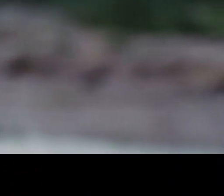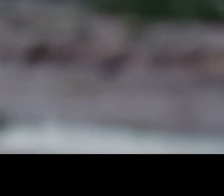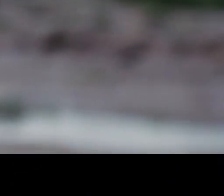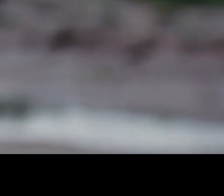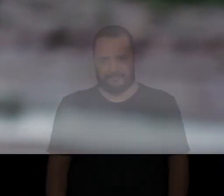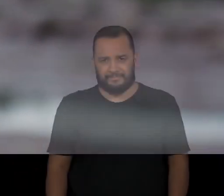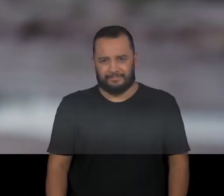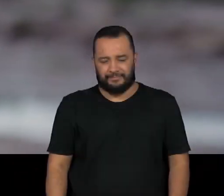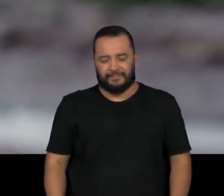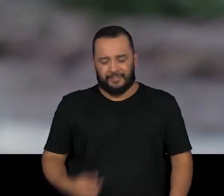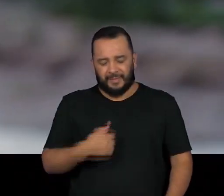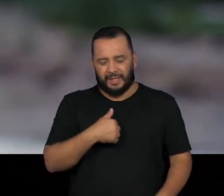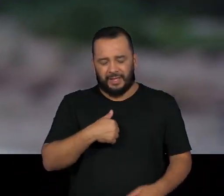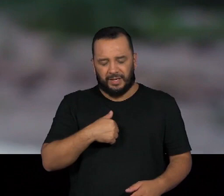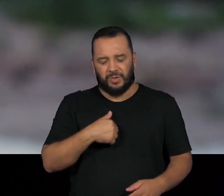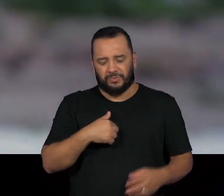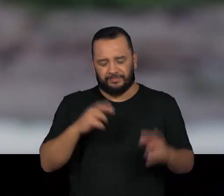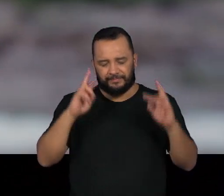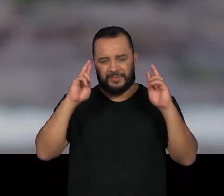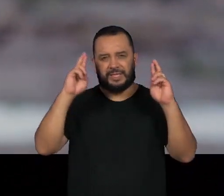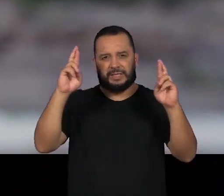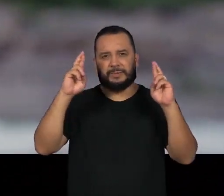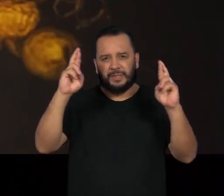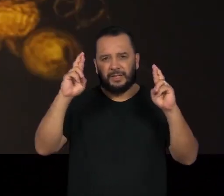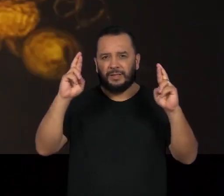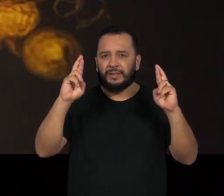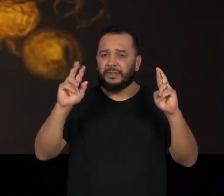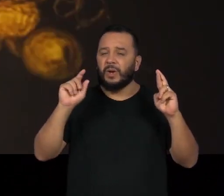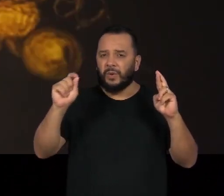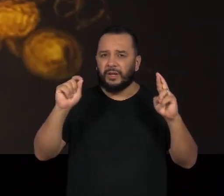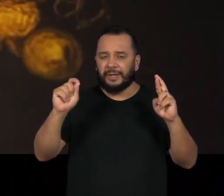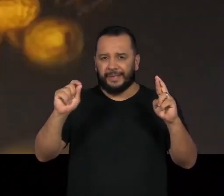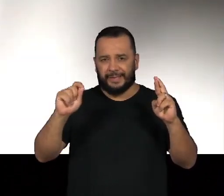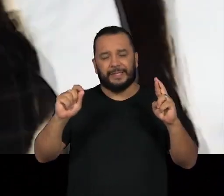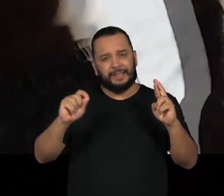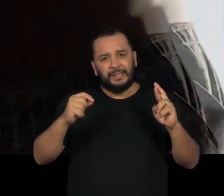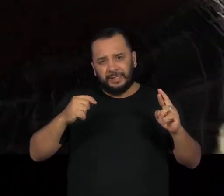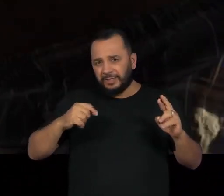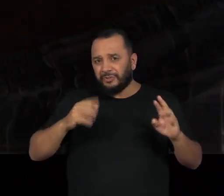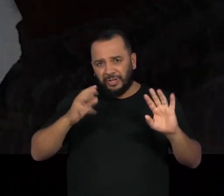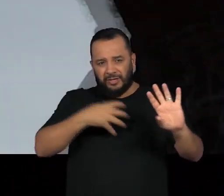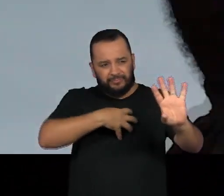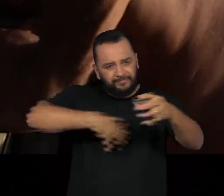tenho esperança que se transforme numa grande onda planetária.